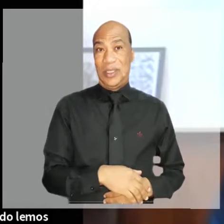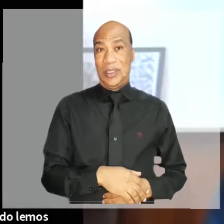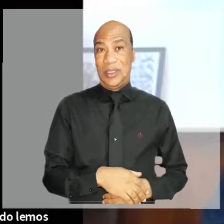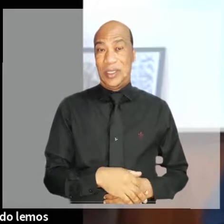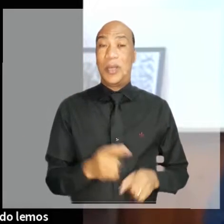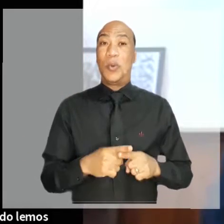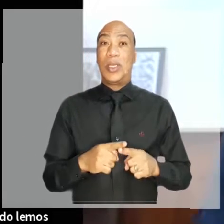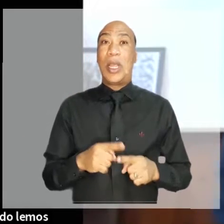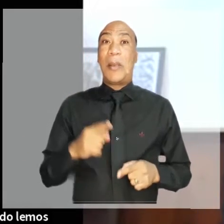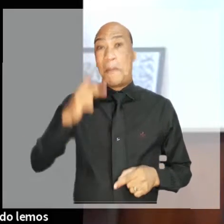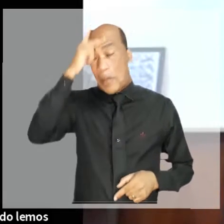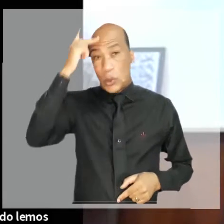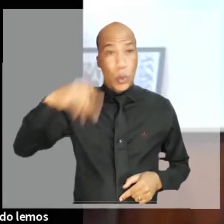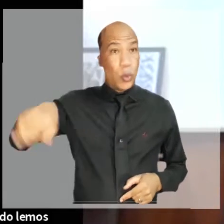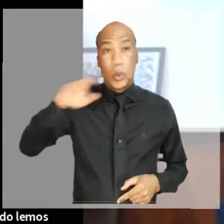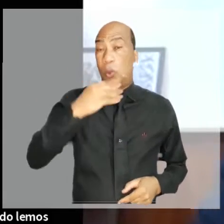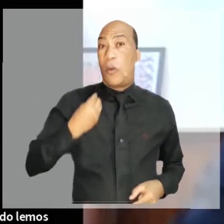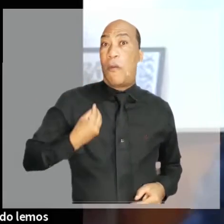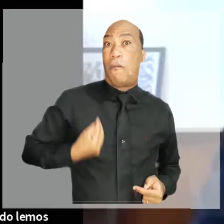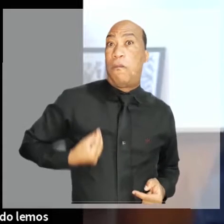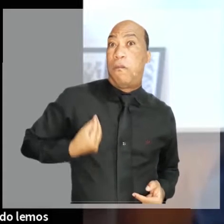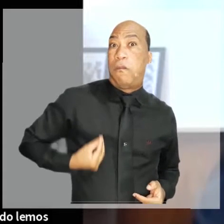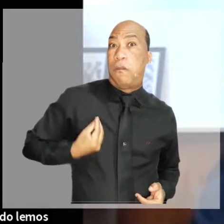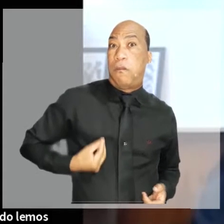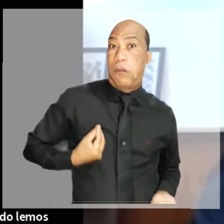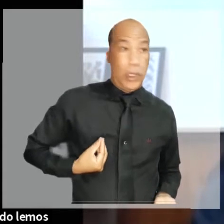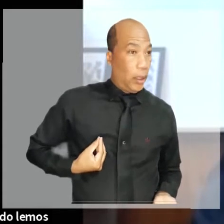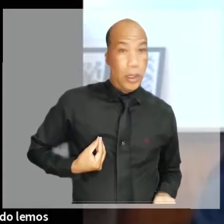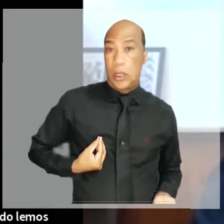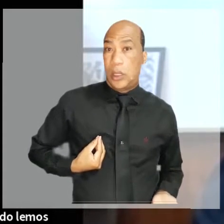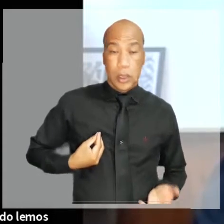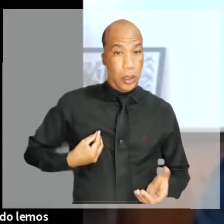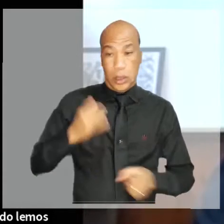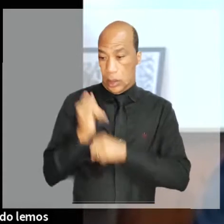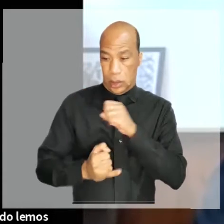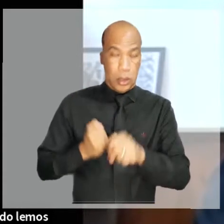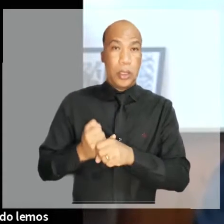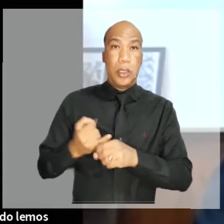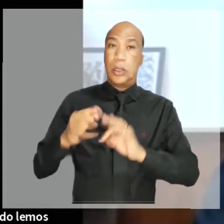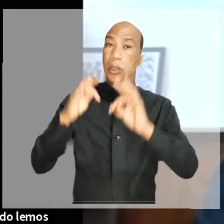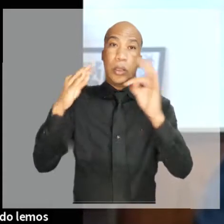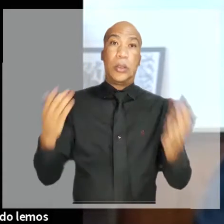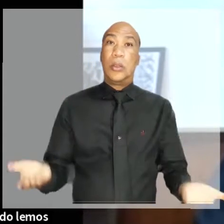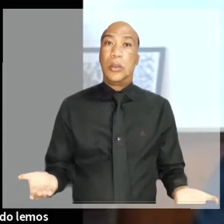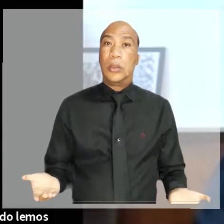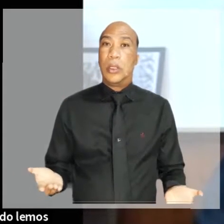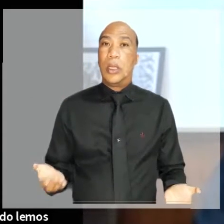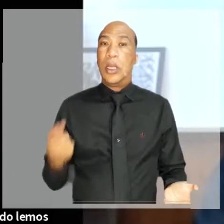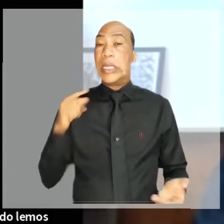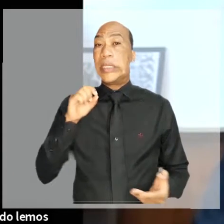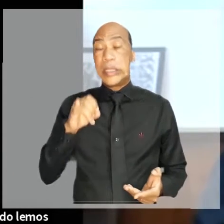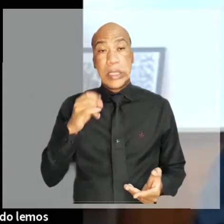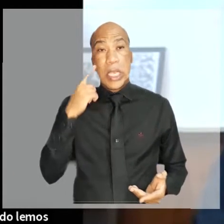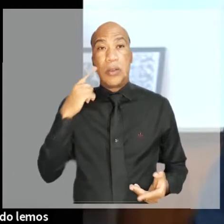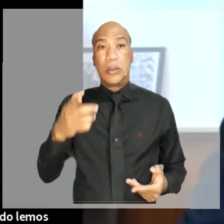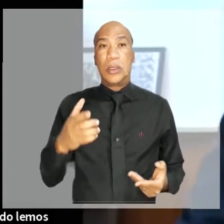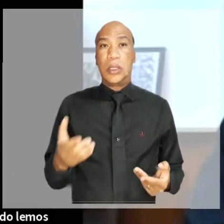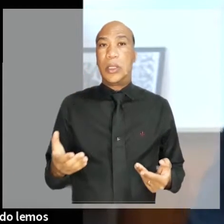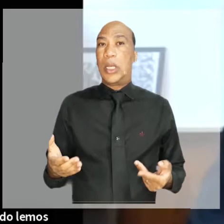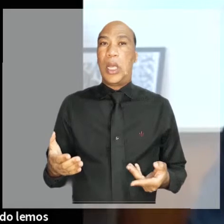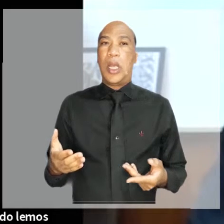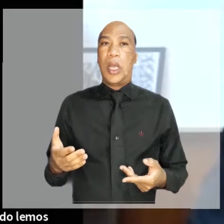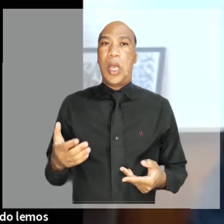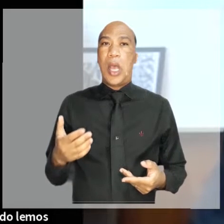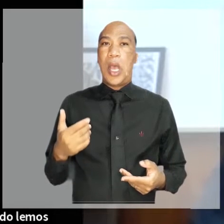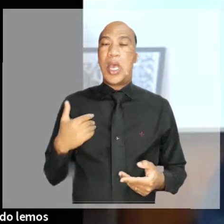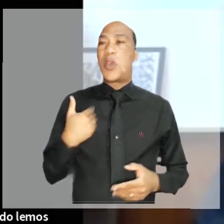mais digital. Se você tem um governo analógico e a vida das pessoas é digital, você simplesmente perde, você deixa